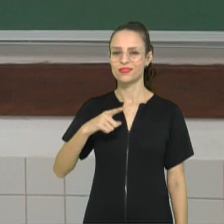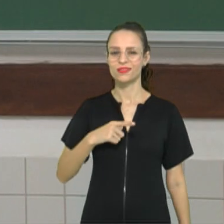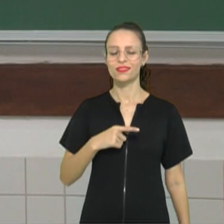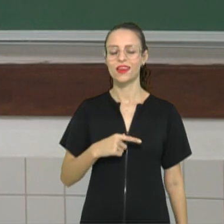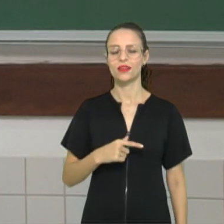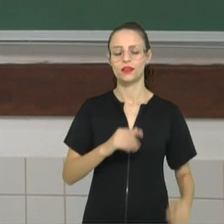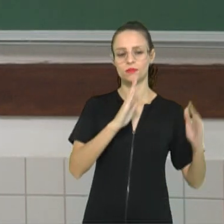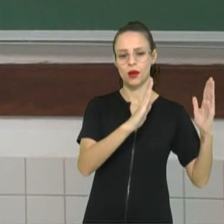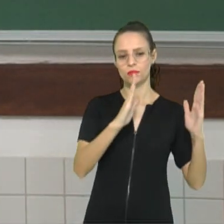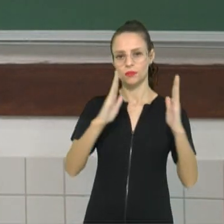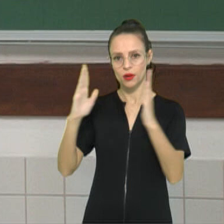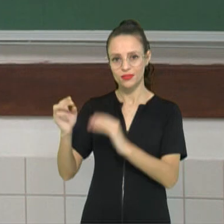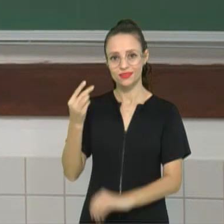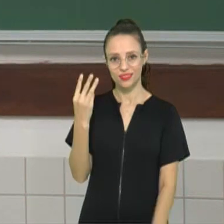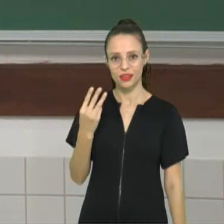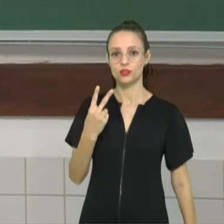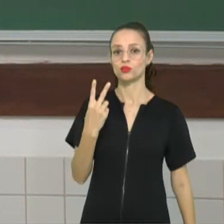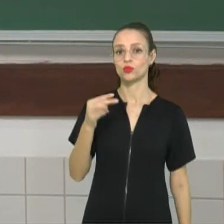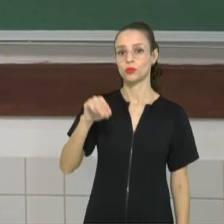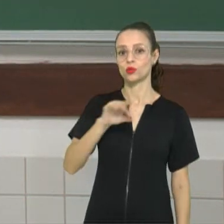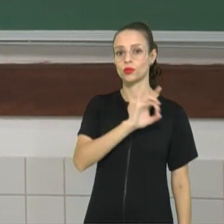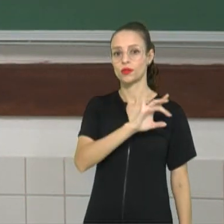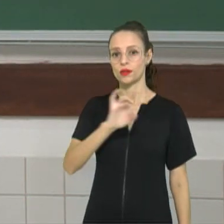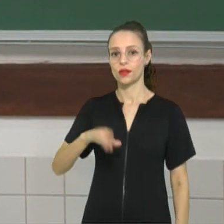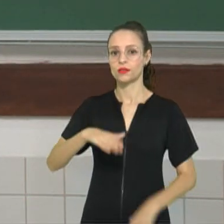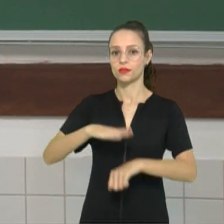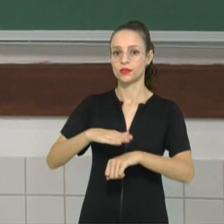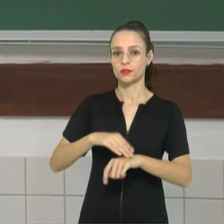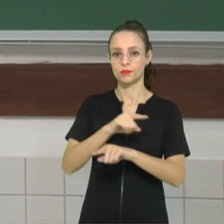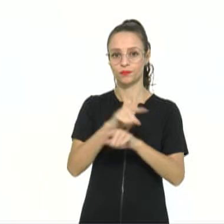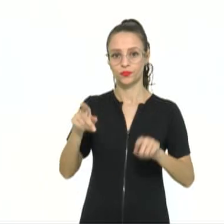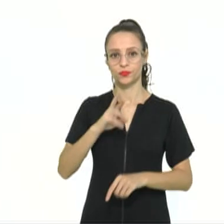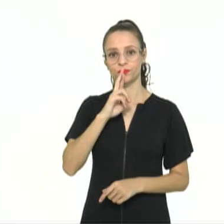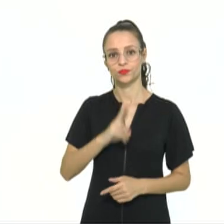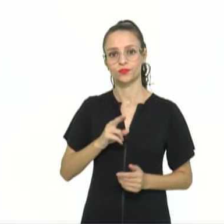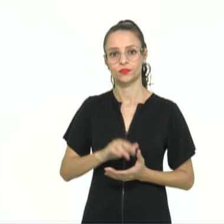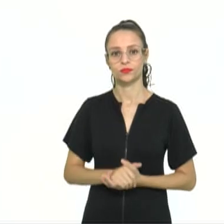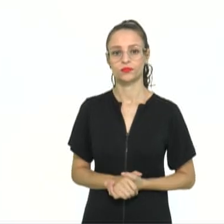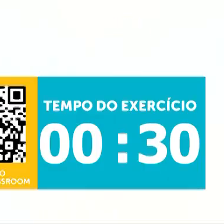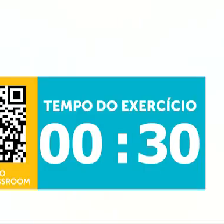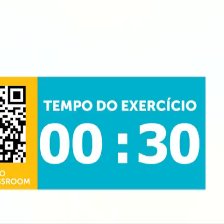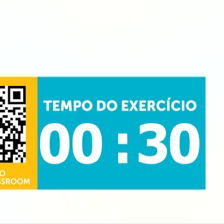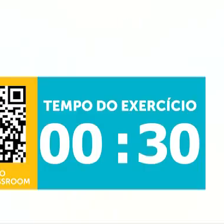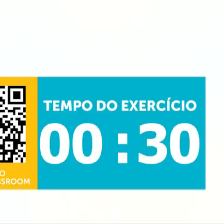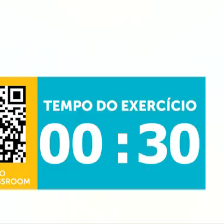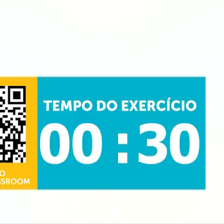tem duração de 3 rounds de 2 minutos? Um tempinho aí, já votamos.